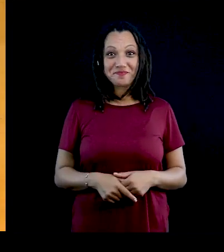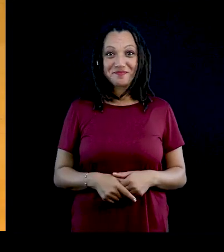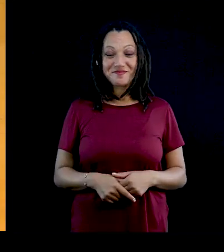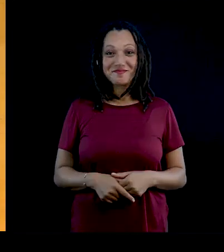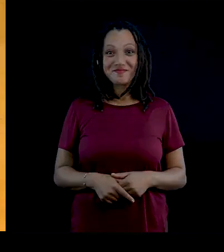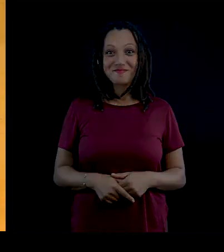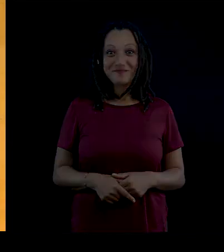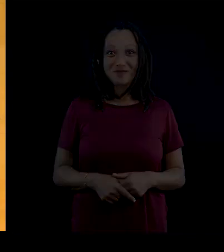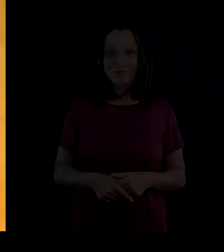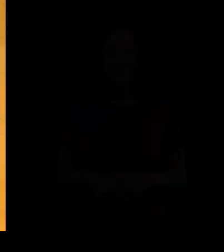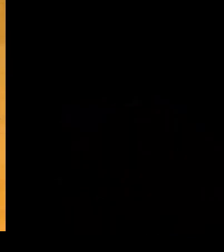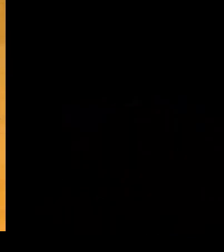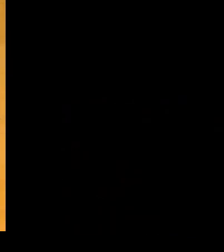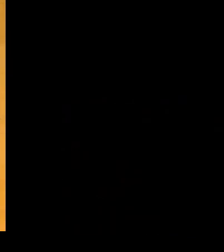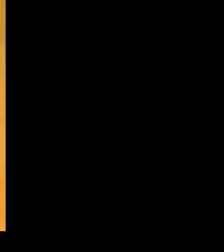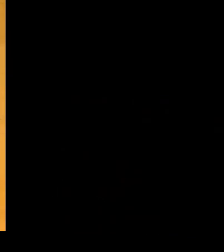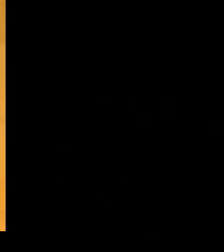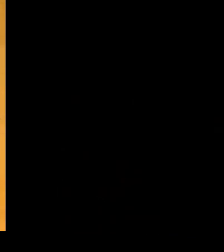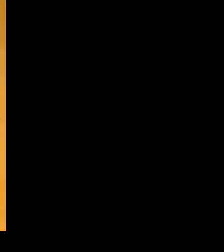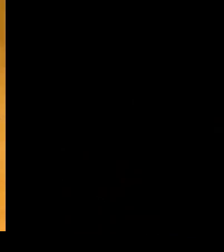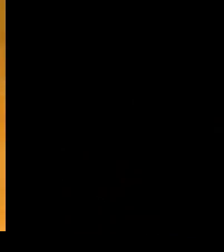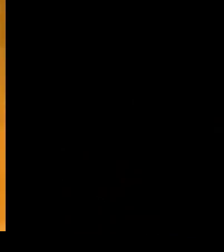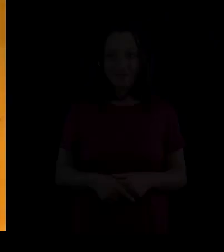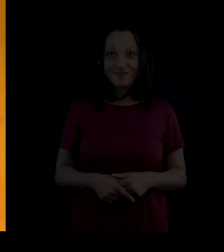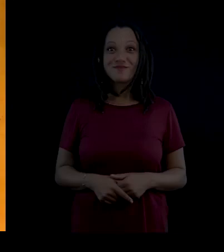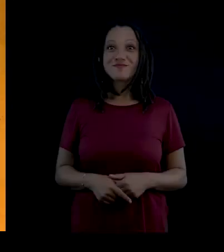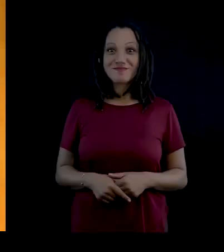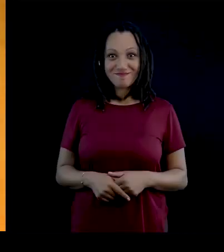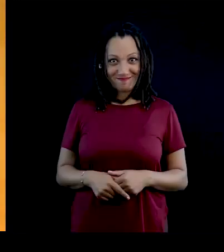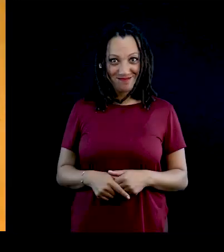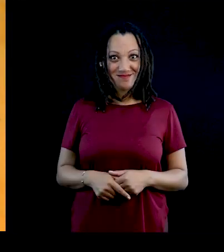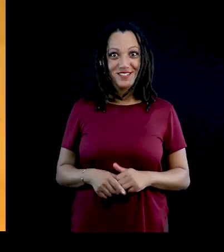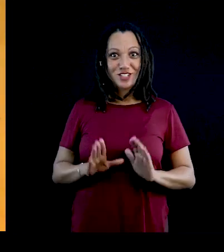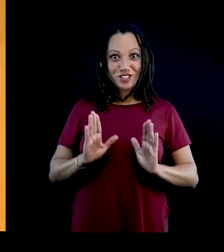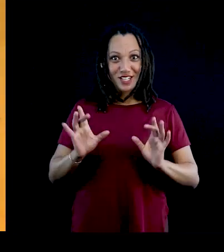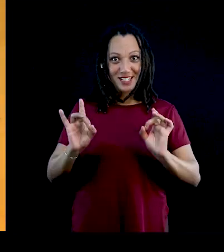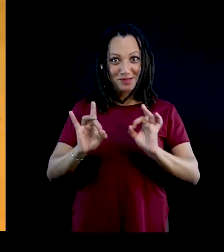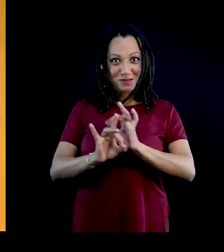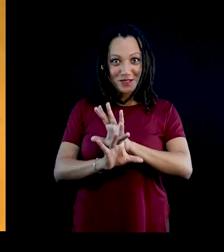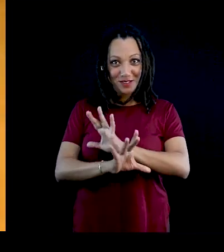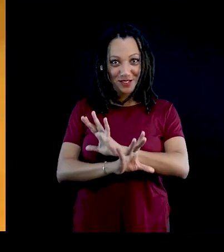Essa camiseta. Bom, fiz as listras.